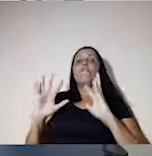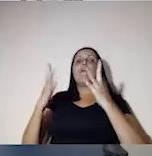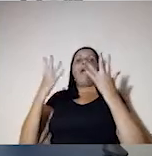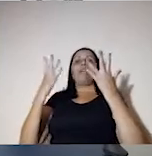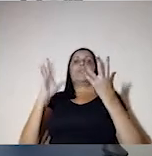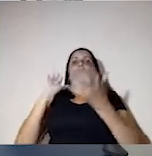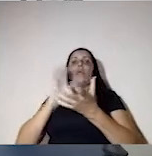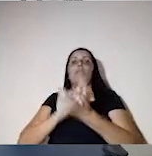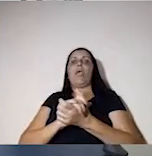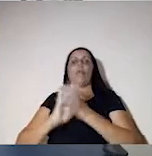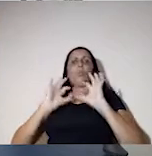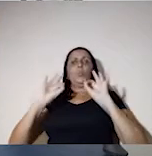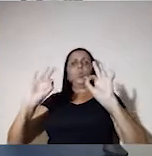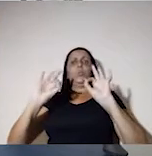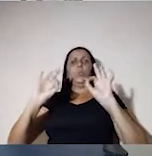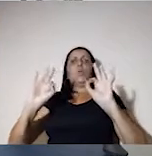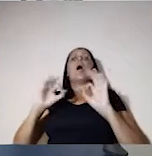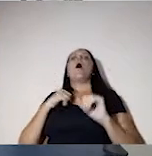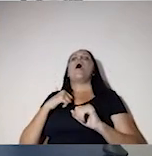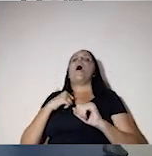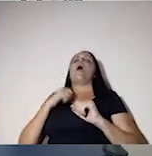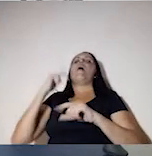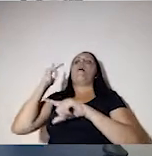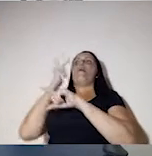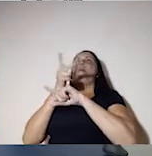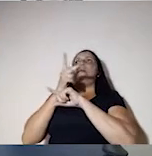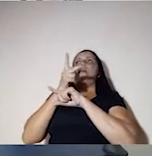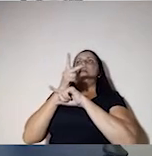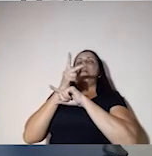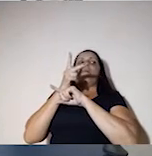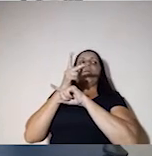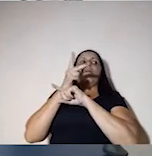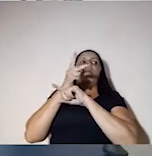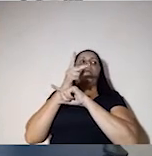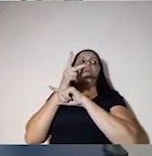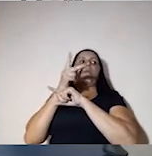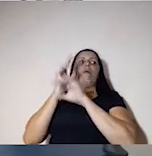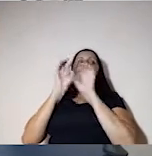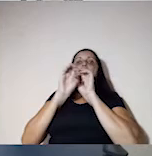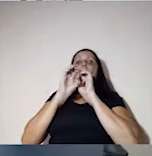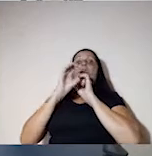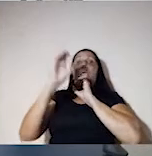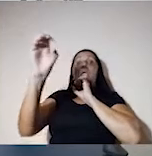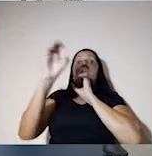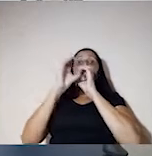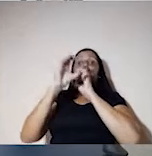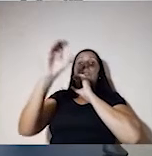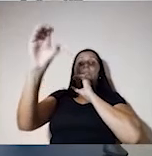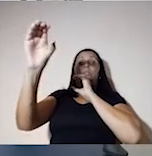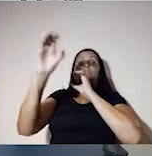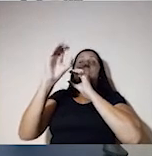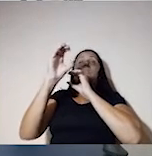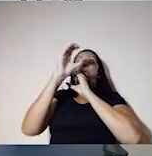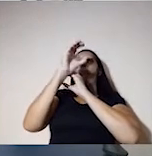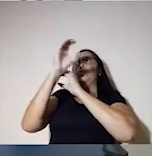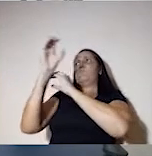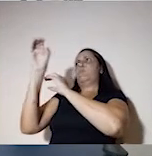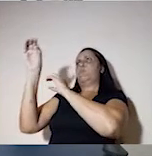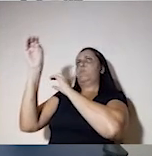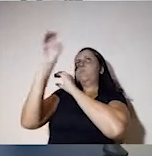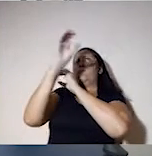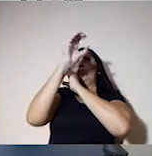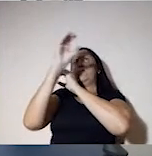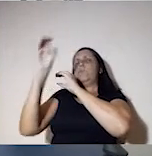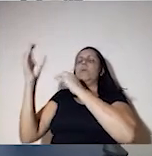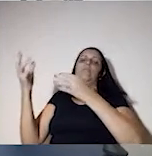salão grande, bonito, bem decorado. Poxa, eu pego o estabilizador com essa câmera aqui, com essa lente aqui, perdoa. Ela